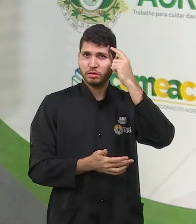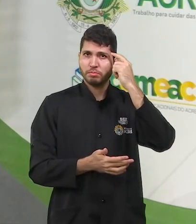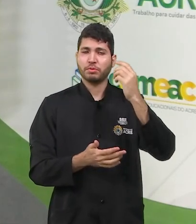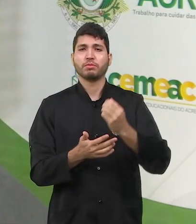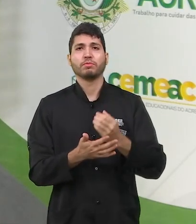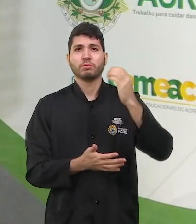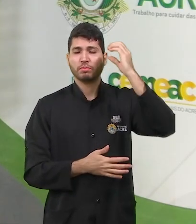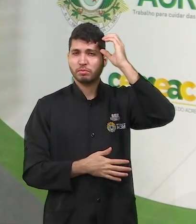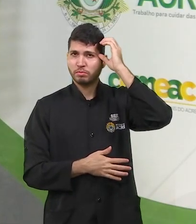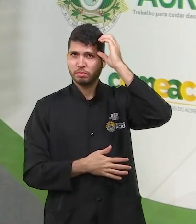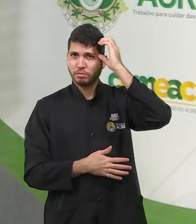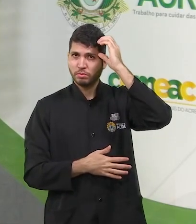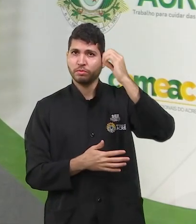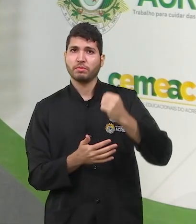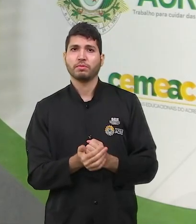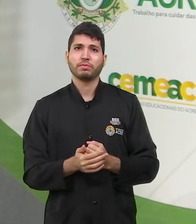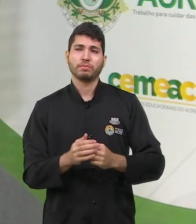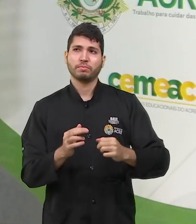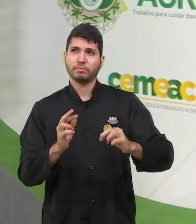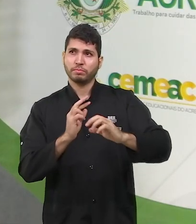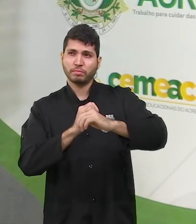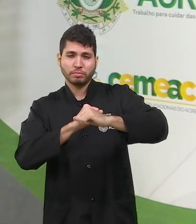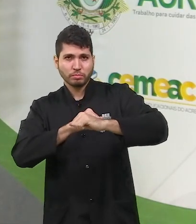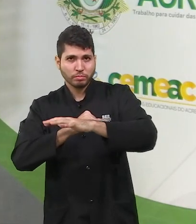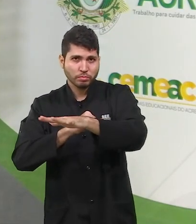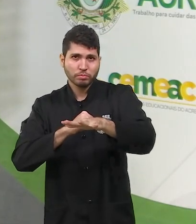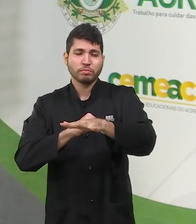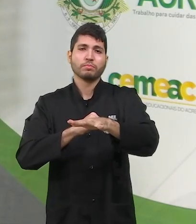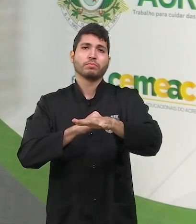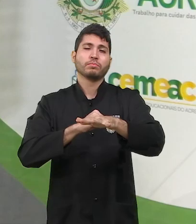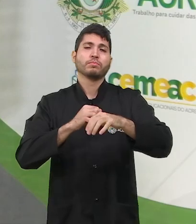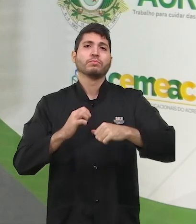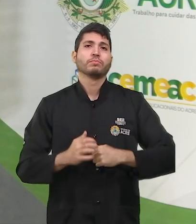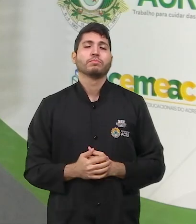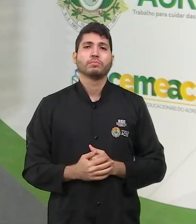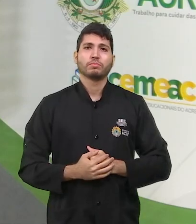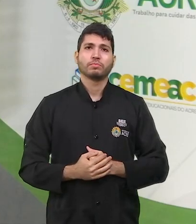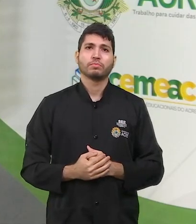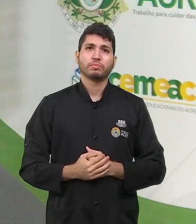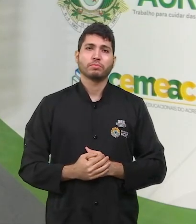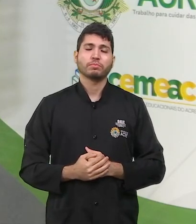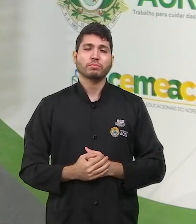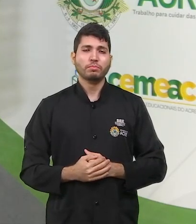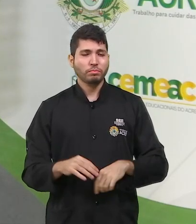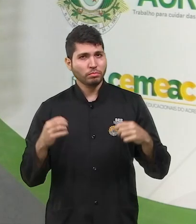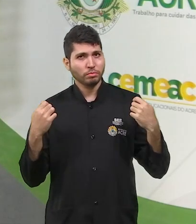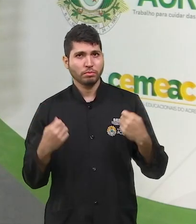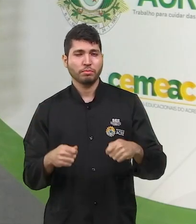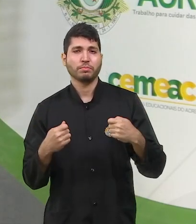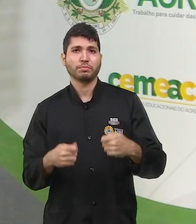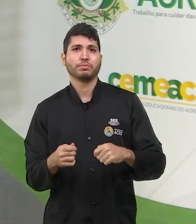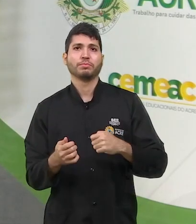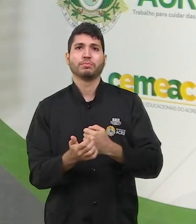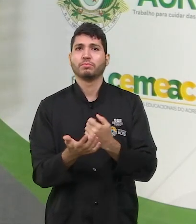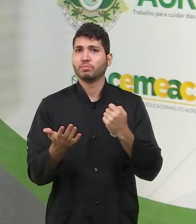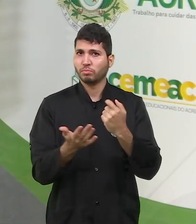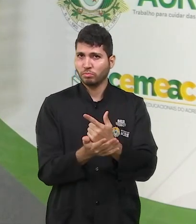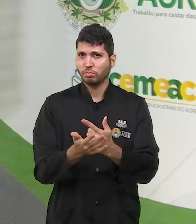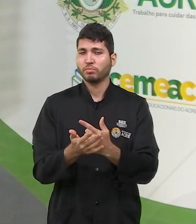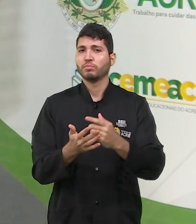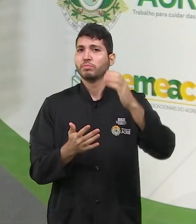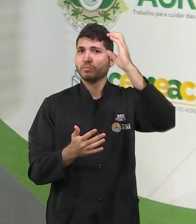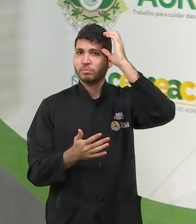mídia, aliado aí pelas redes sociais. E do outro lado, a gente precisa trazer a ideia de consumo